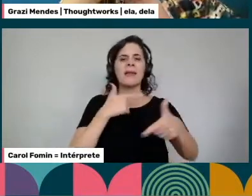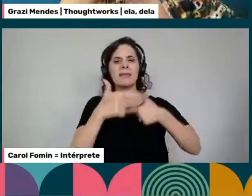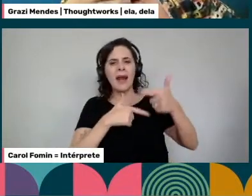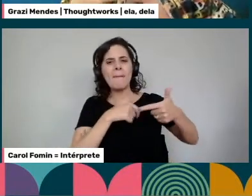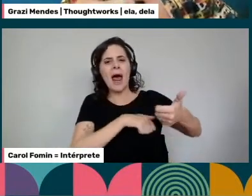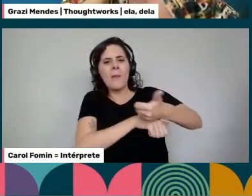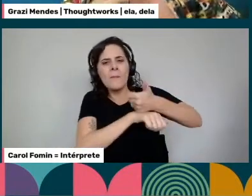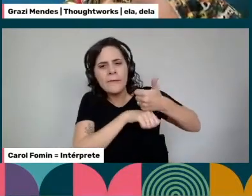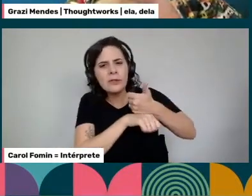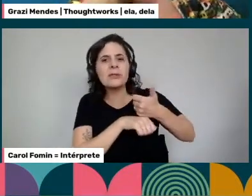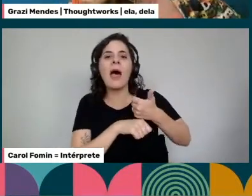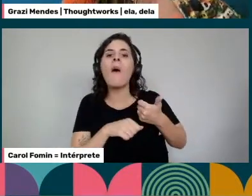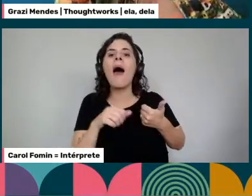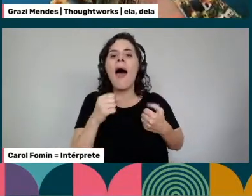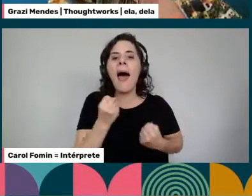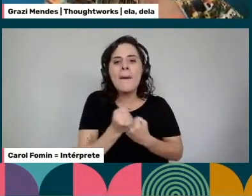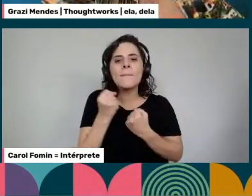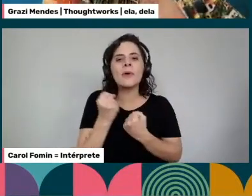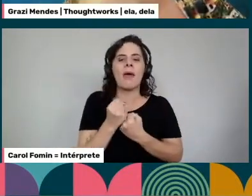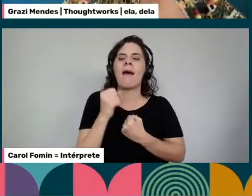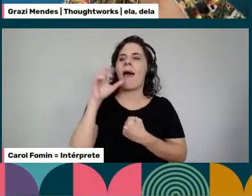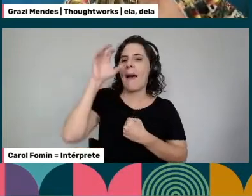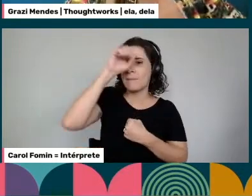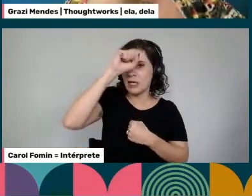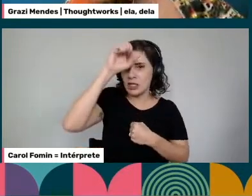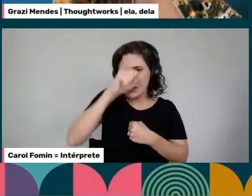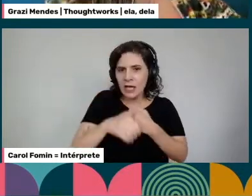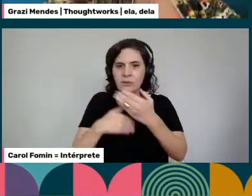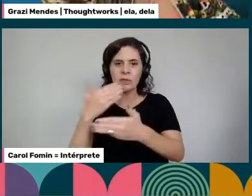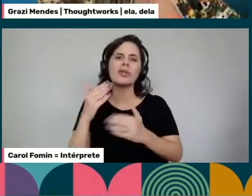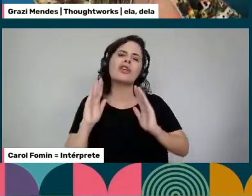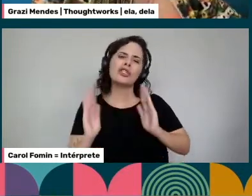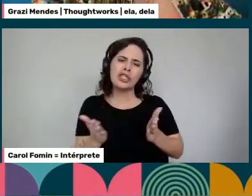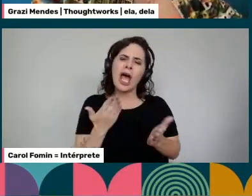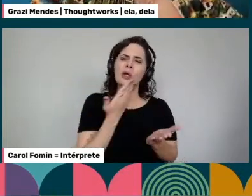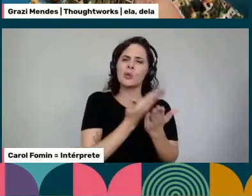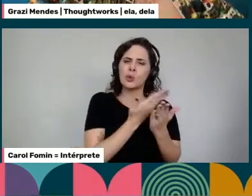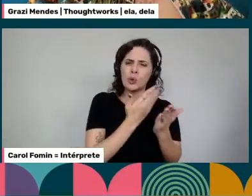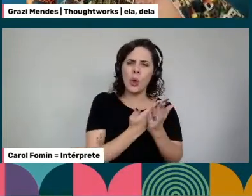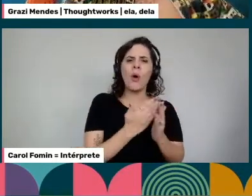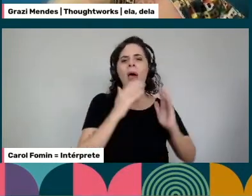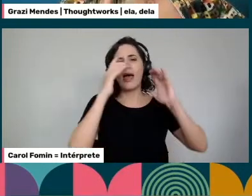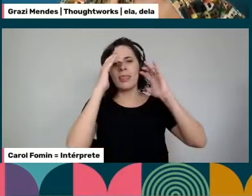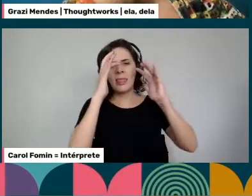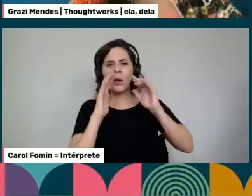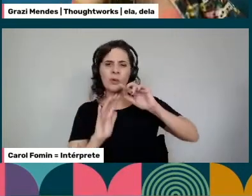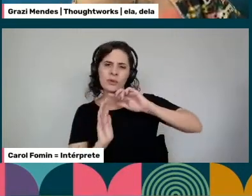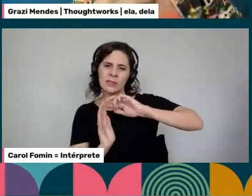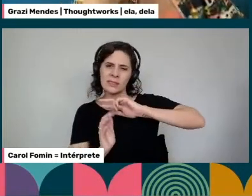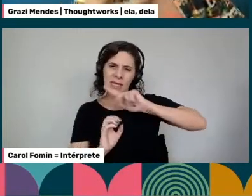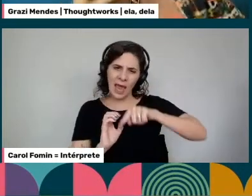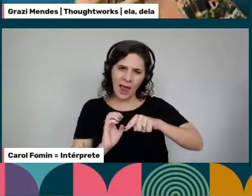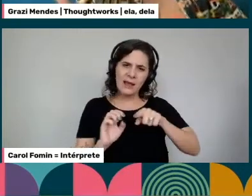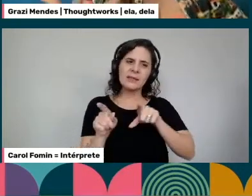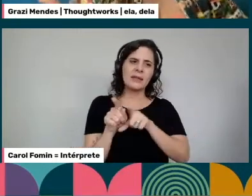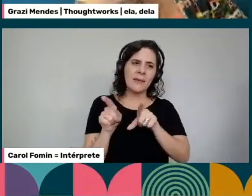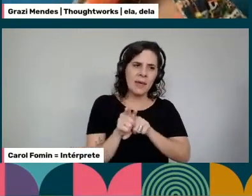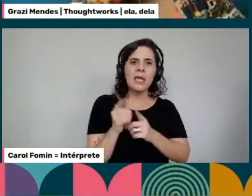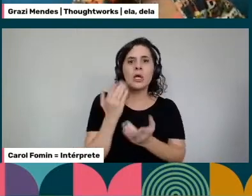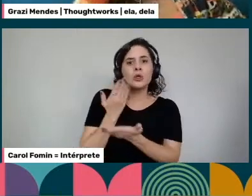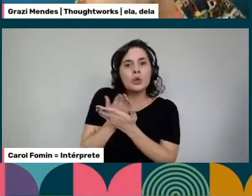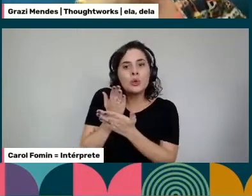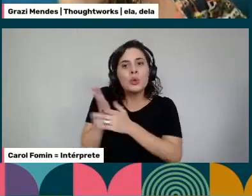de aprendizagem. Kátia também fez neurociência, né, estuda formas da